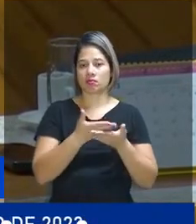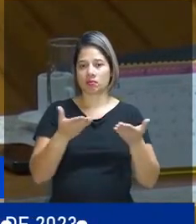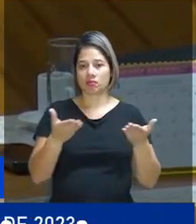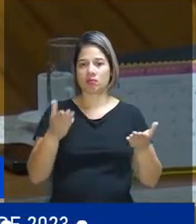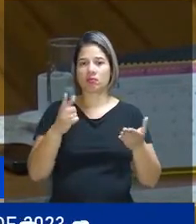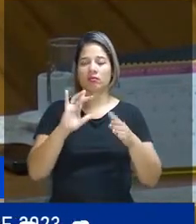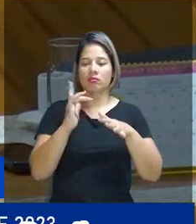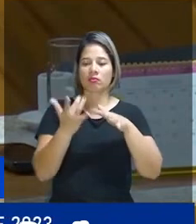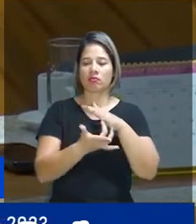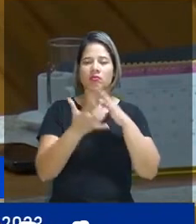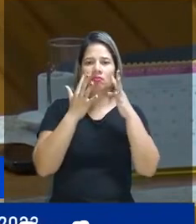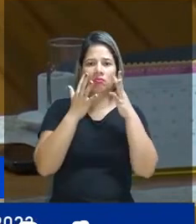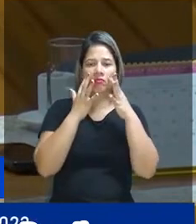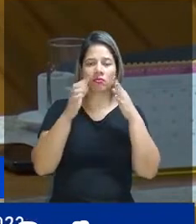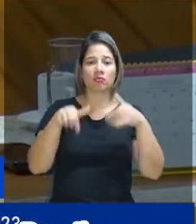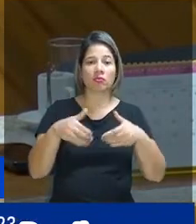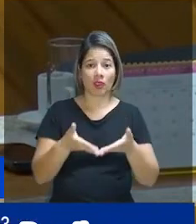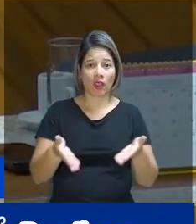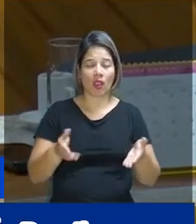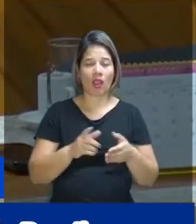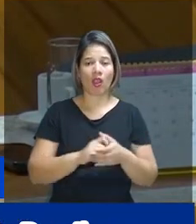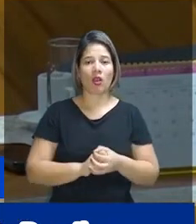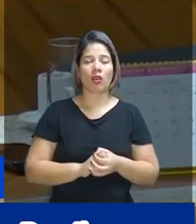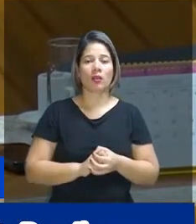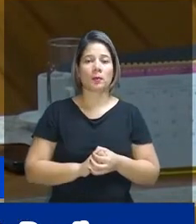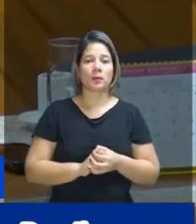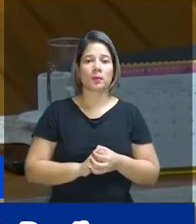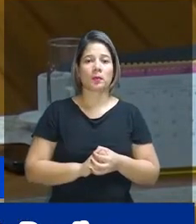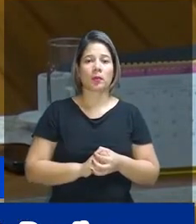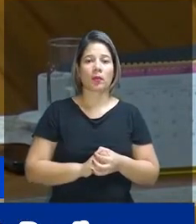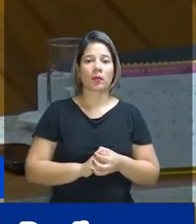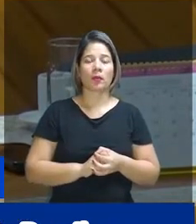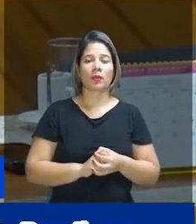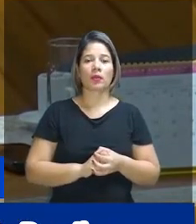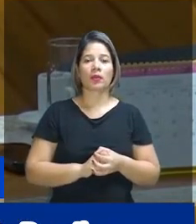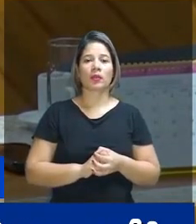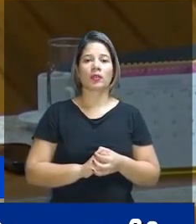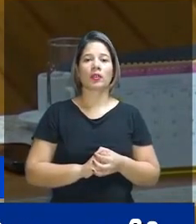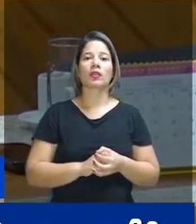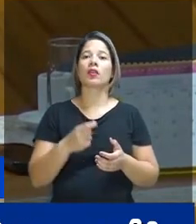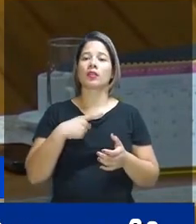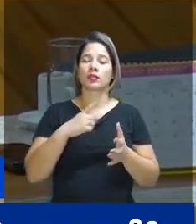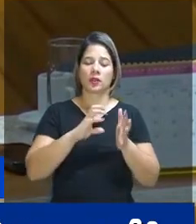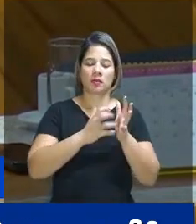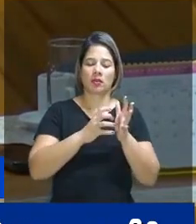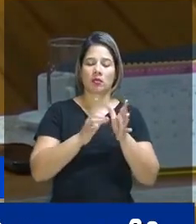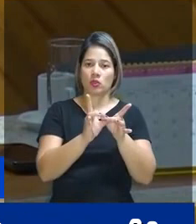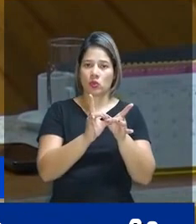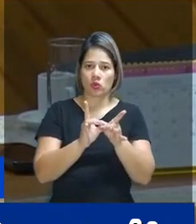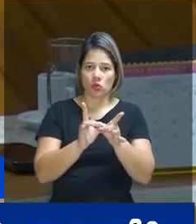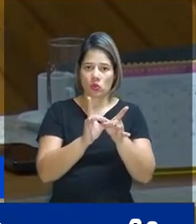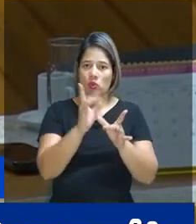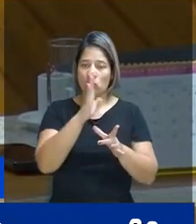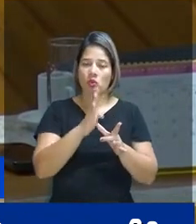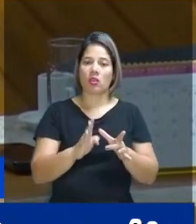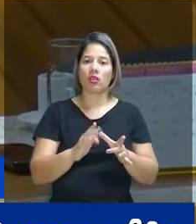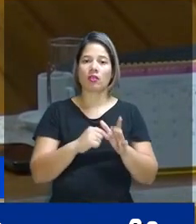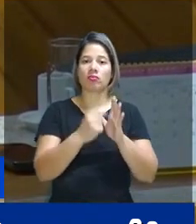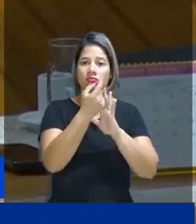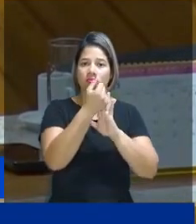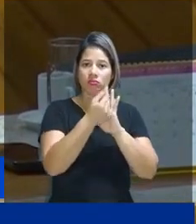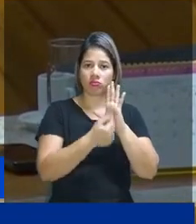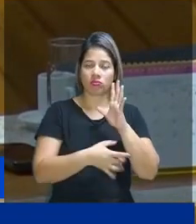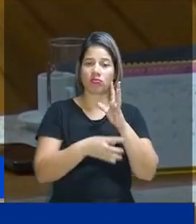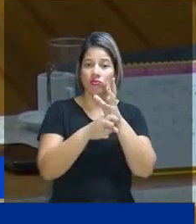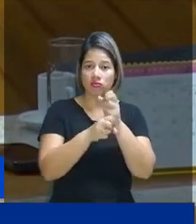acompanham pelas redes. Senhor presidente, o caso aqui, o diretório do Partido União Brasil no estado do Amapá apresentou prestação de contas referente ao